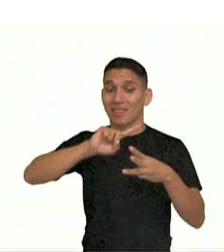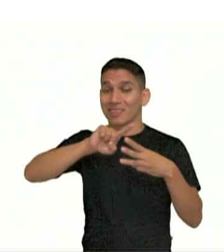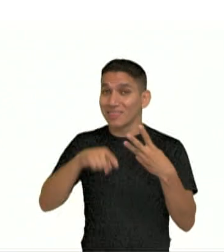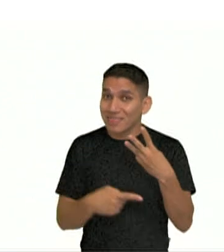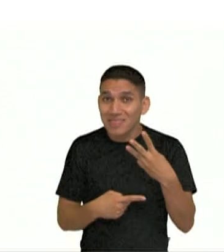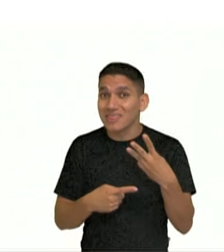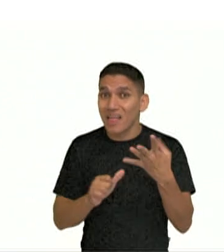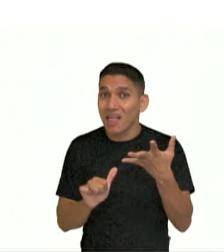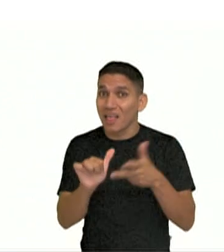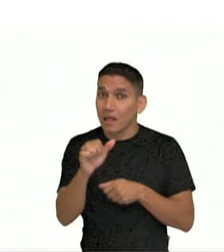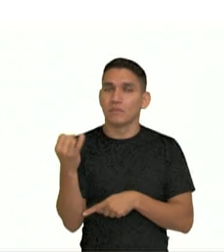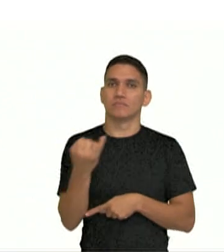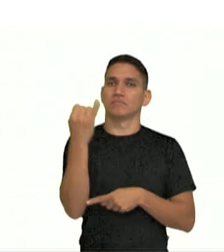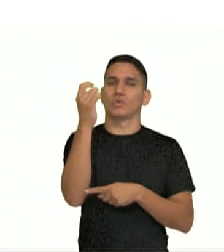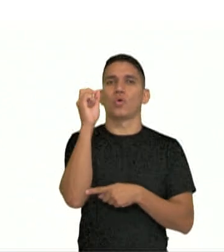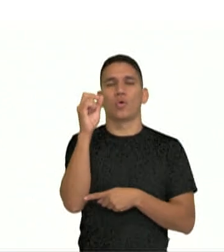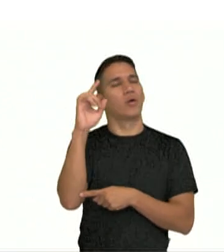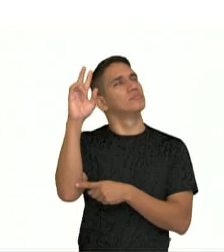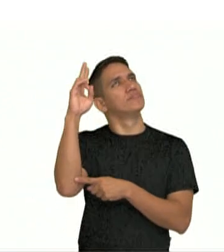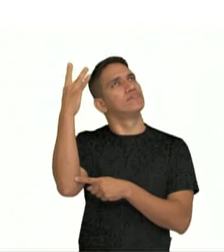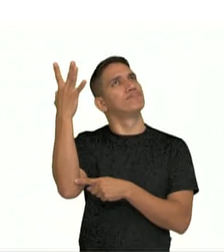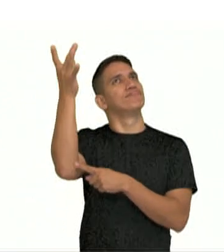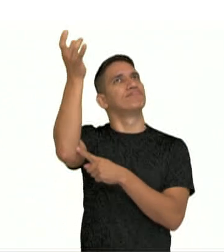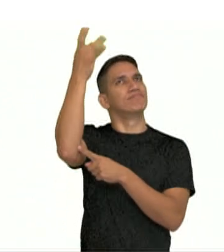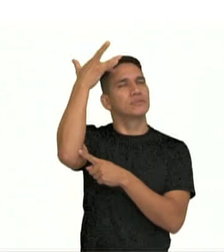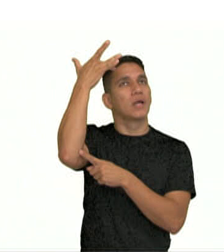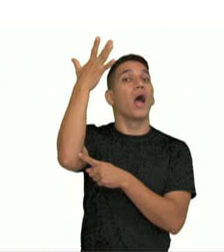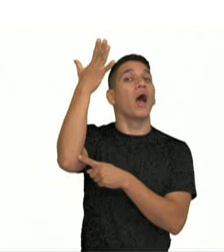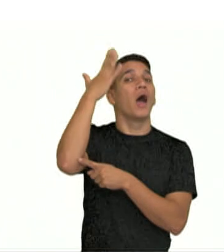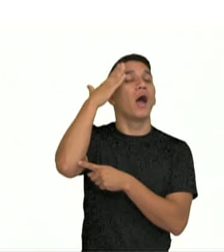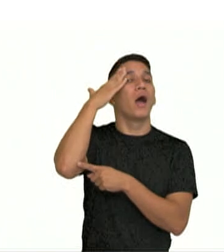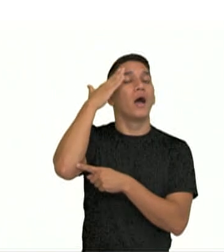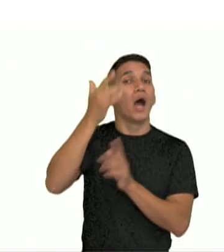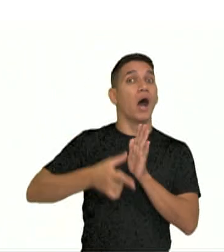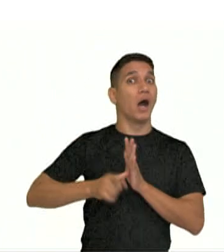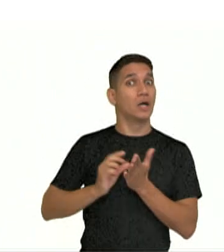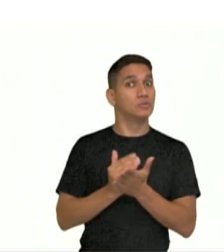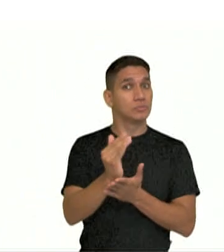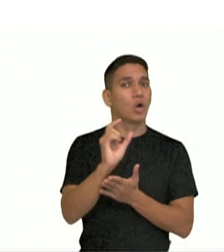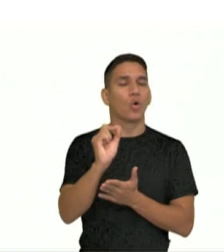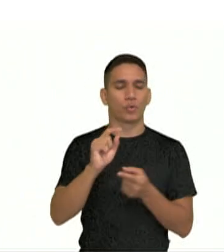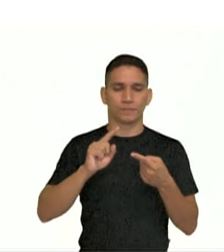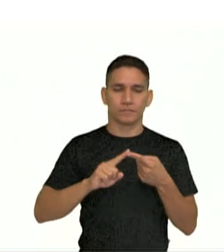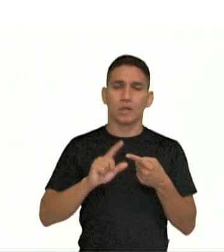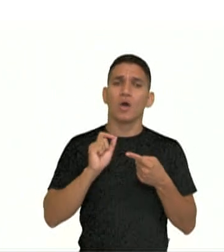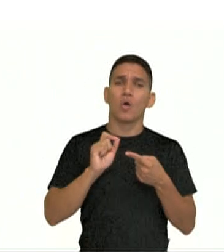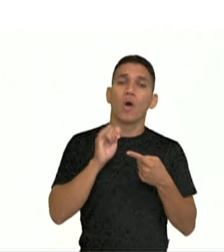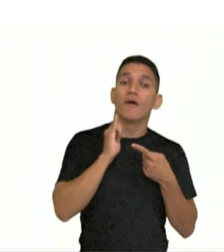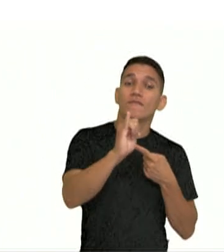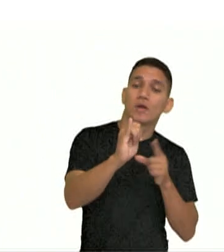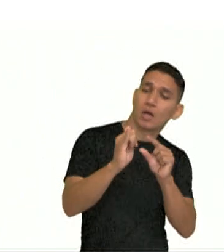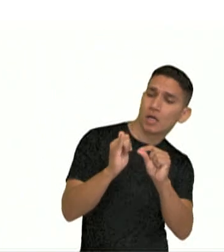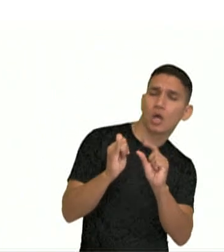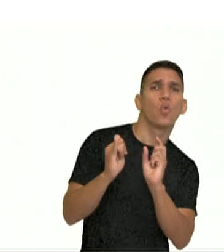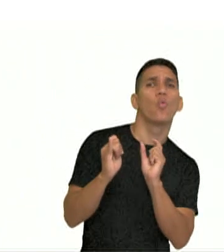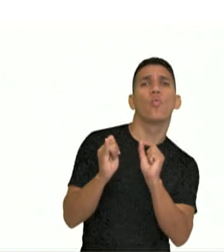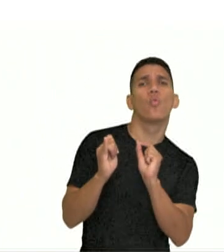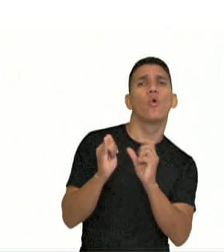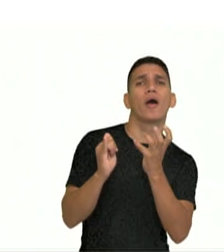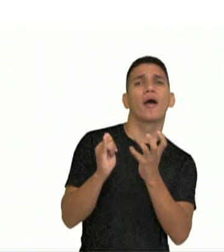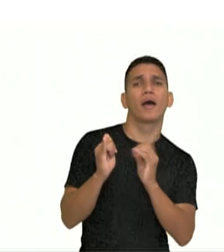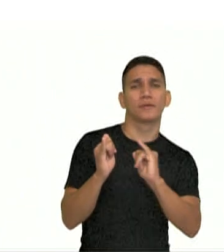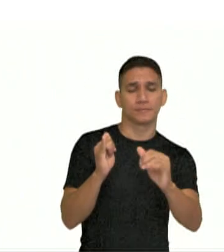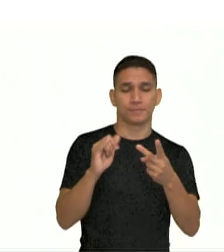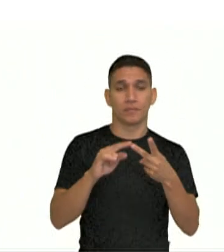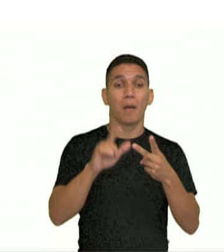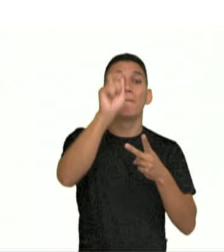3 pilares em mente antes de dar início à produção: o que quer comunicar, para quem quer enviar a mensagem e